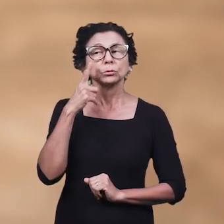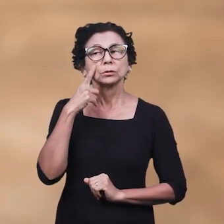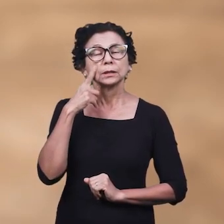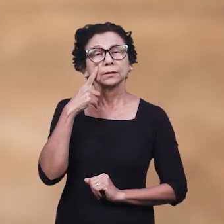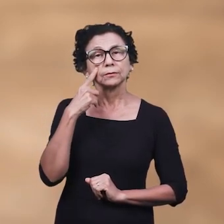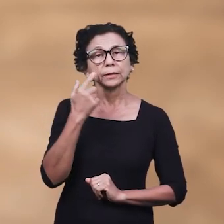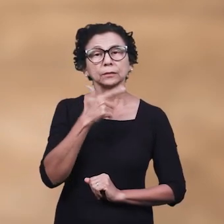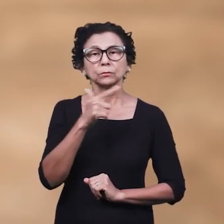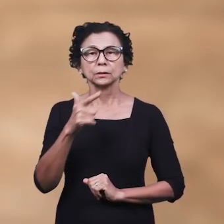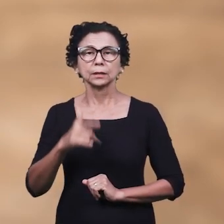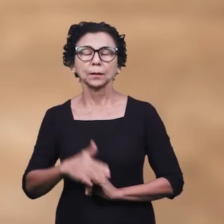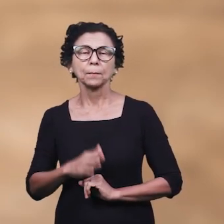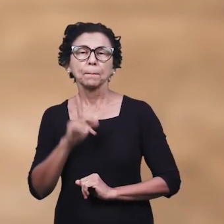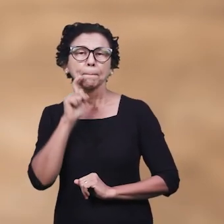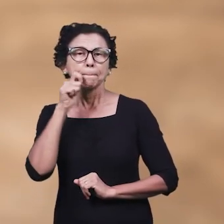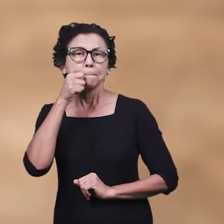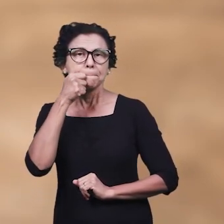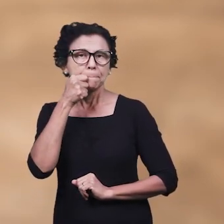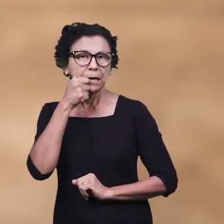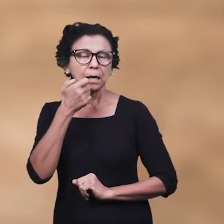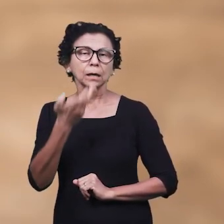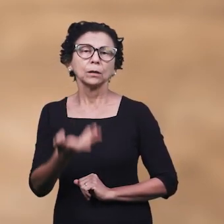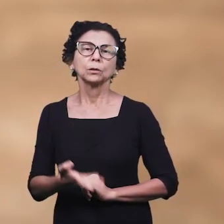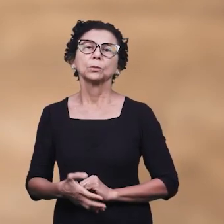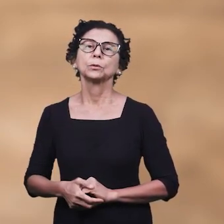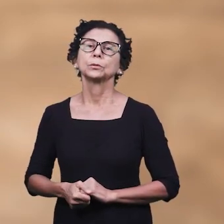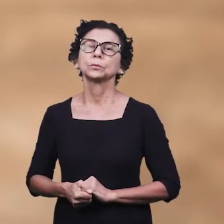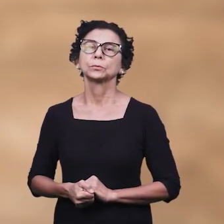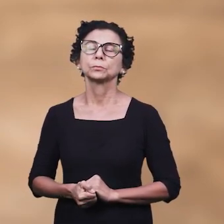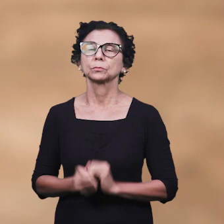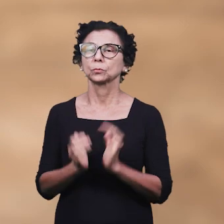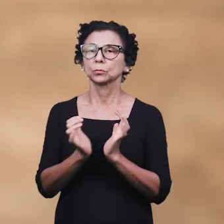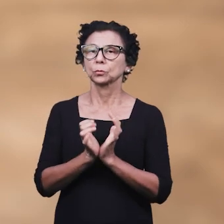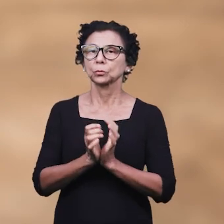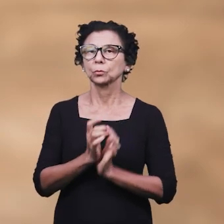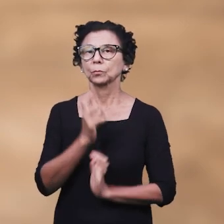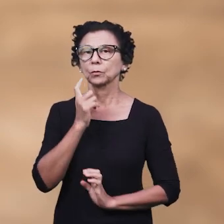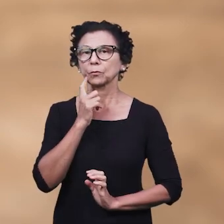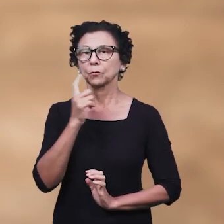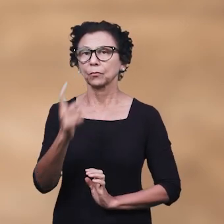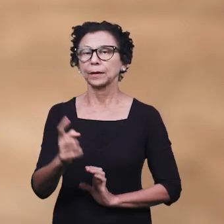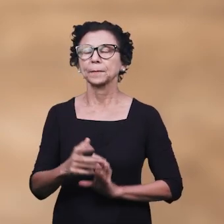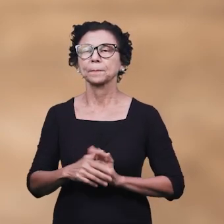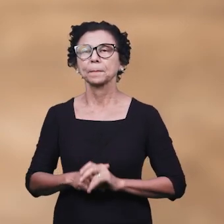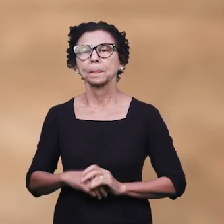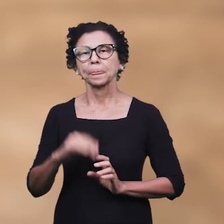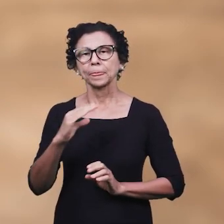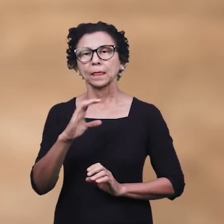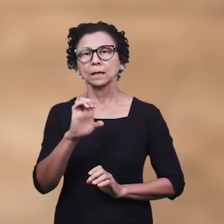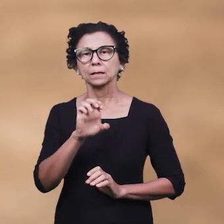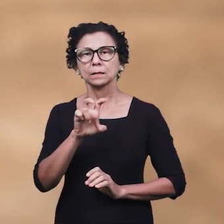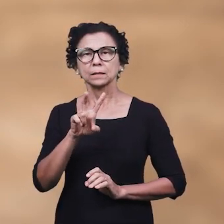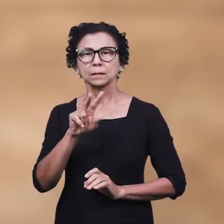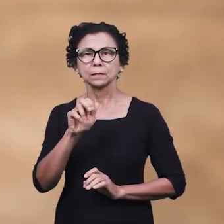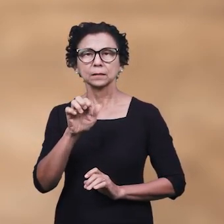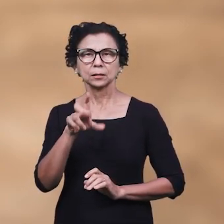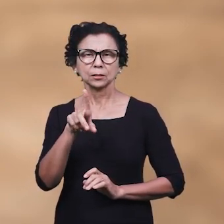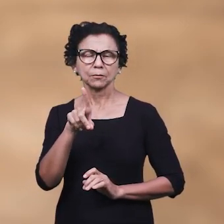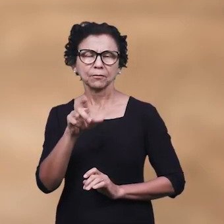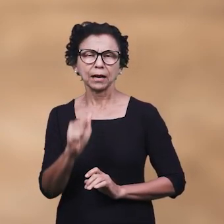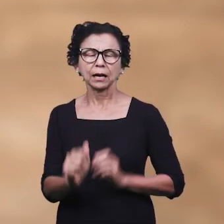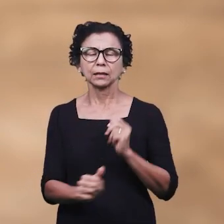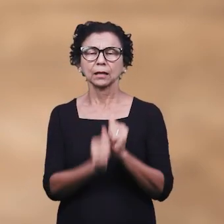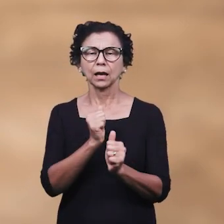nenhum. Pães, no grupo dos pães, né? Pão de cevada, farelo de arroz.